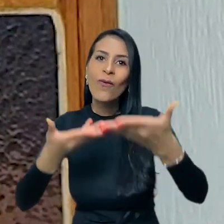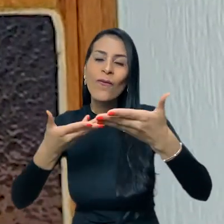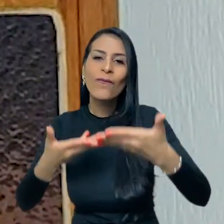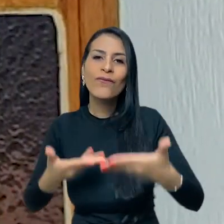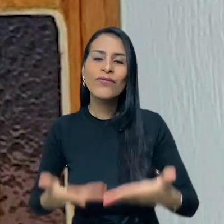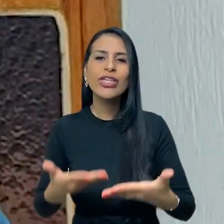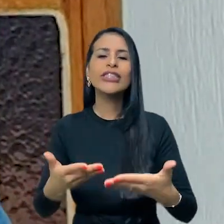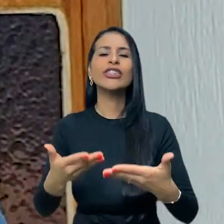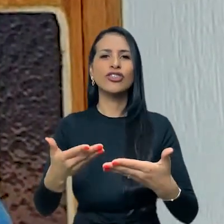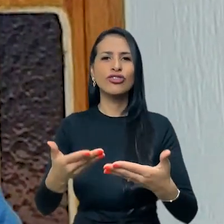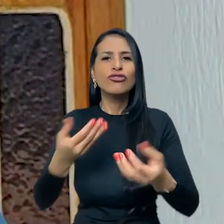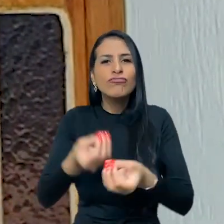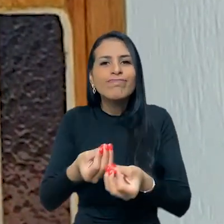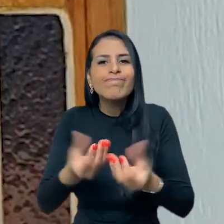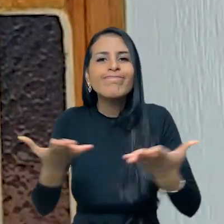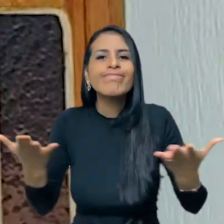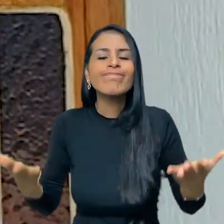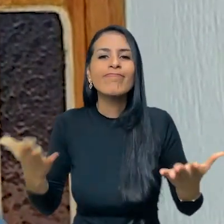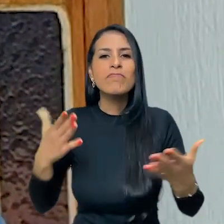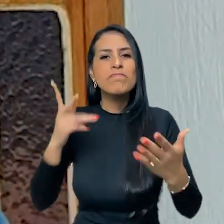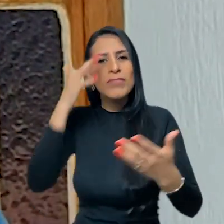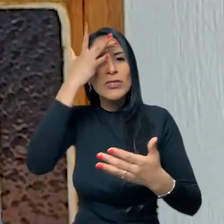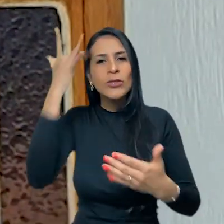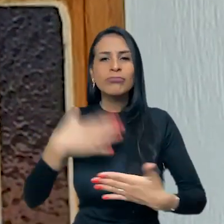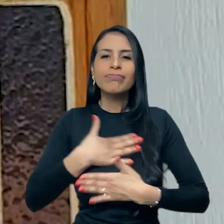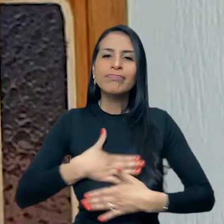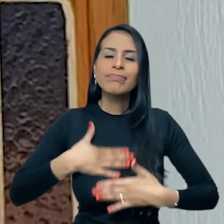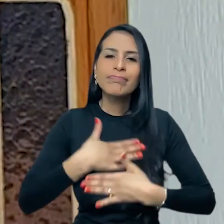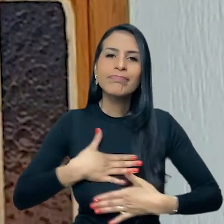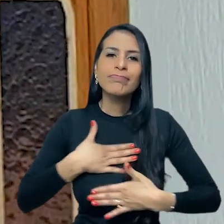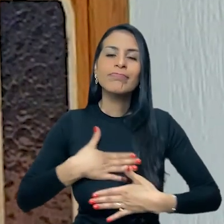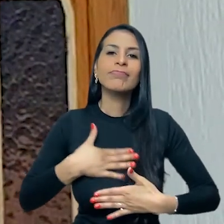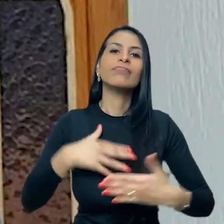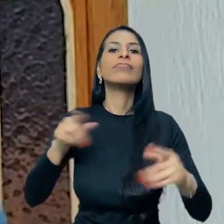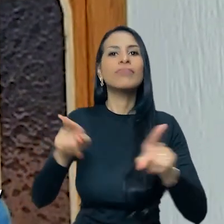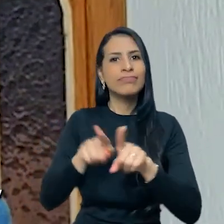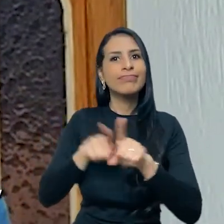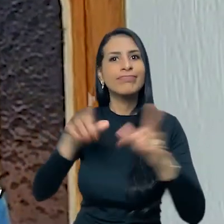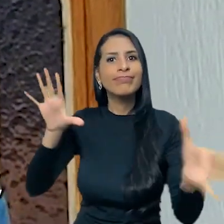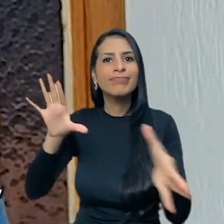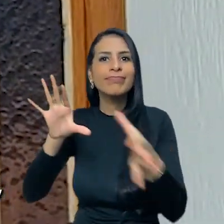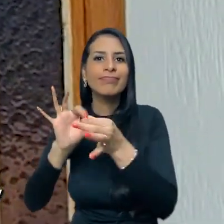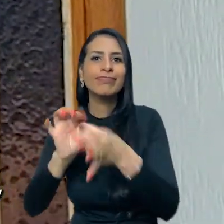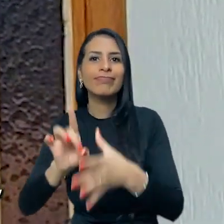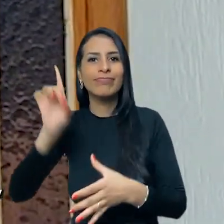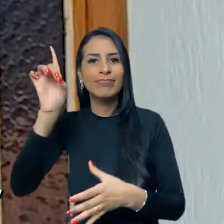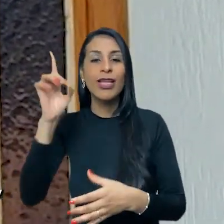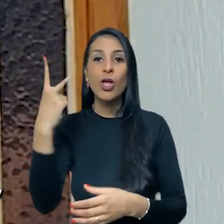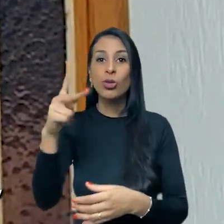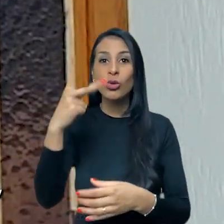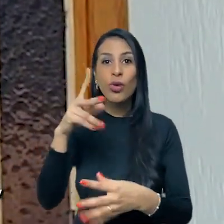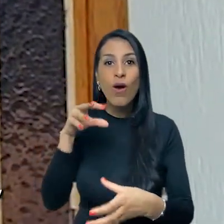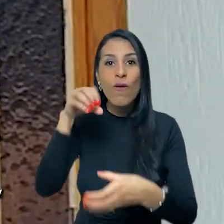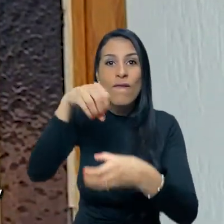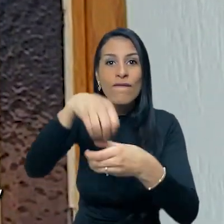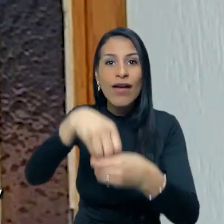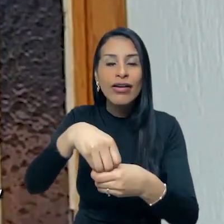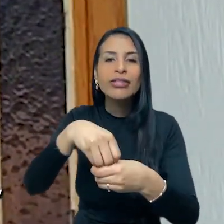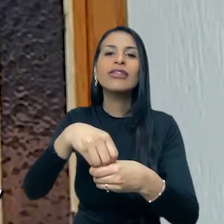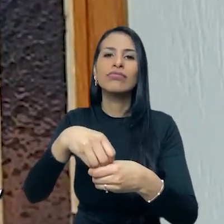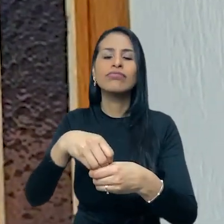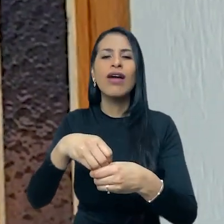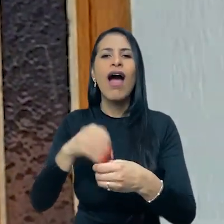as pessoas. A sua oferta de gratidão para a Vai e Vem 2022 abre portas para que as pessoas venham